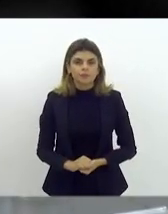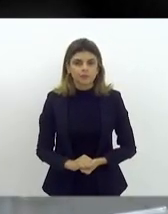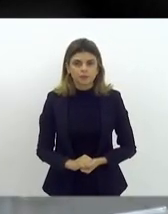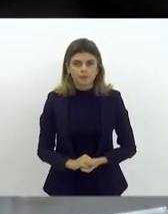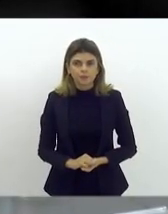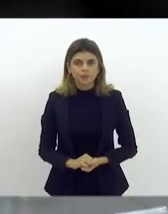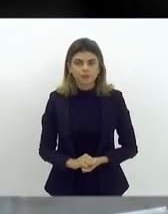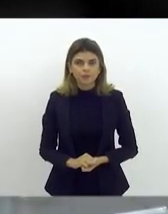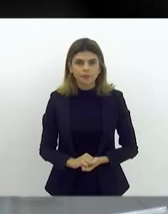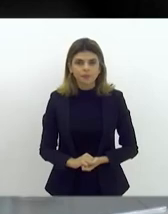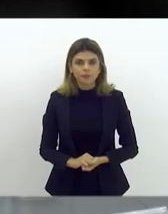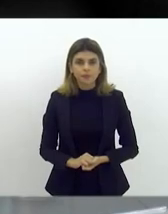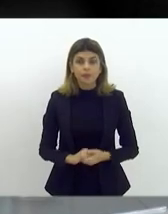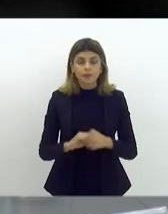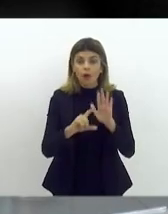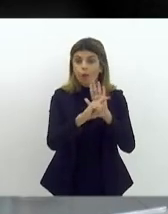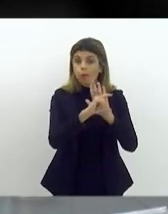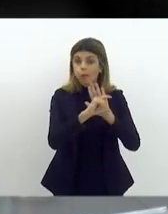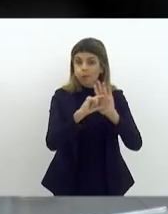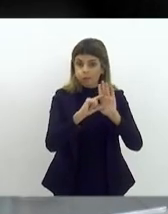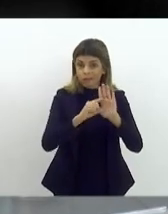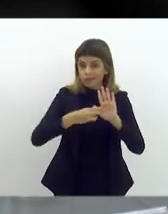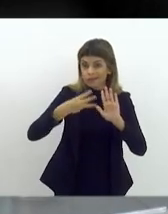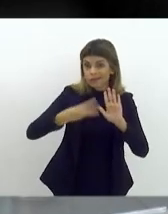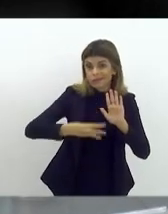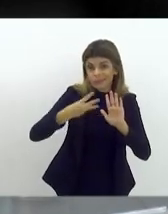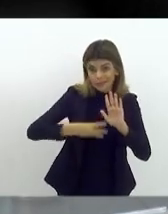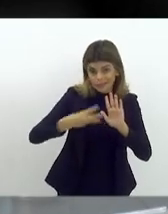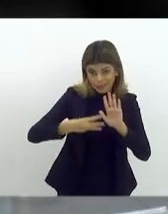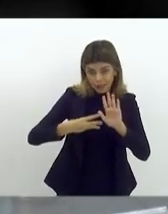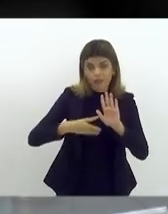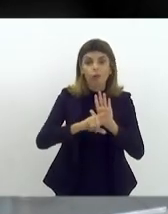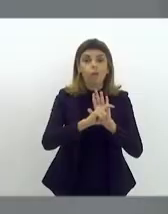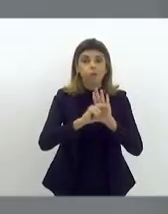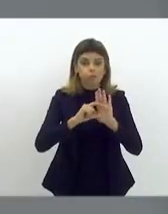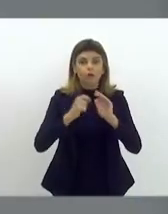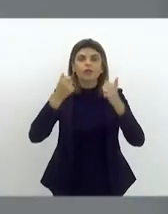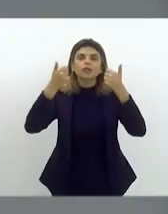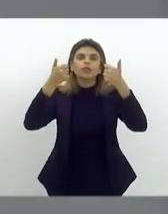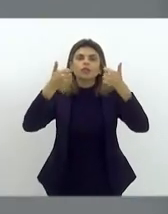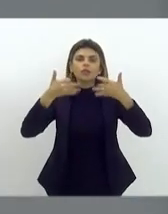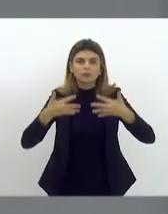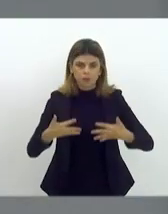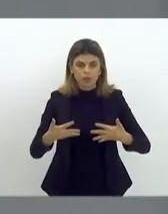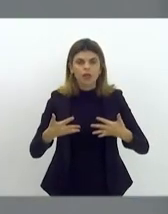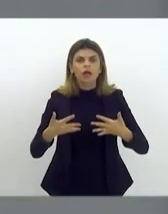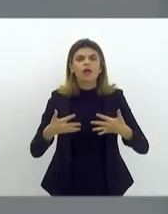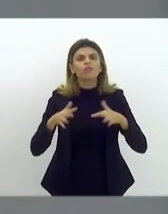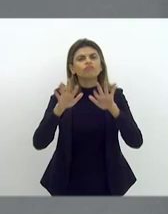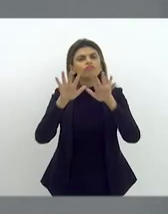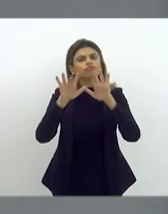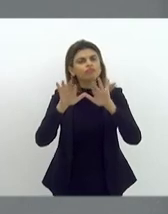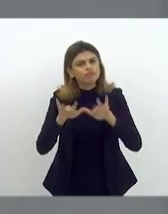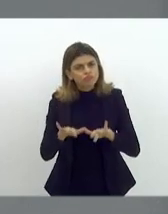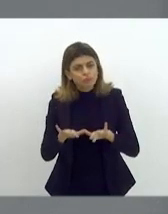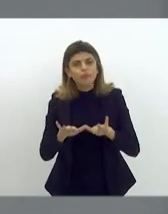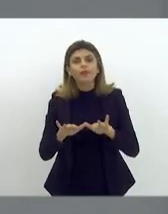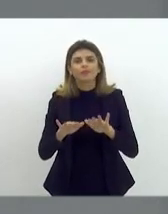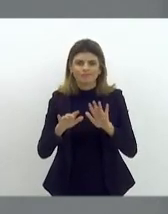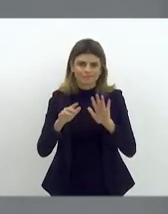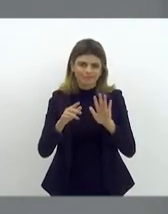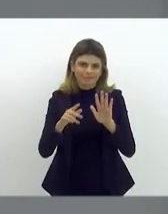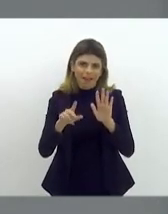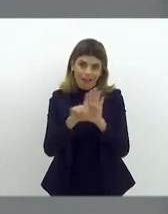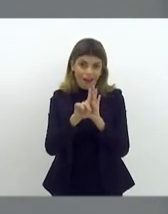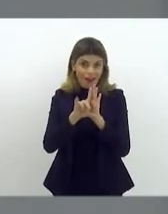ainda no parágrafo terceiro a gente coloca aqui expressamente também uma majoração da pena né